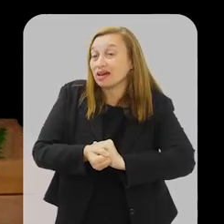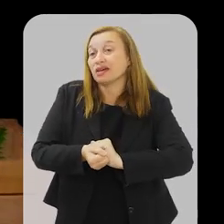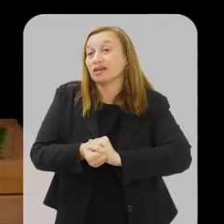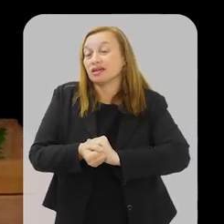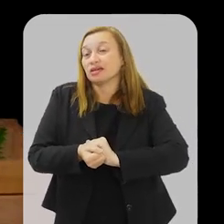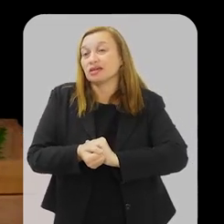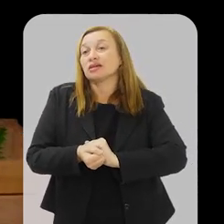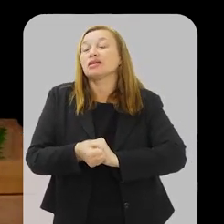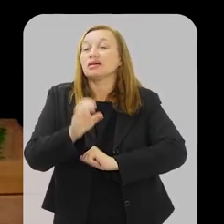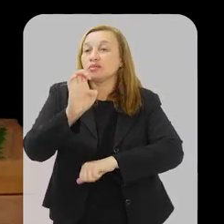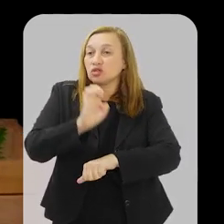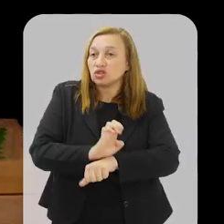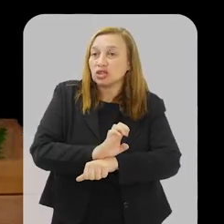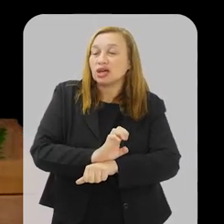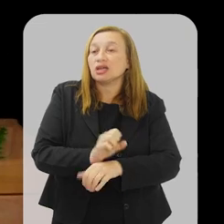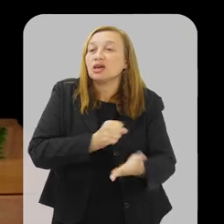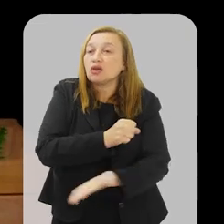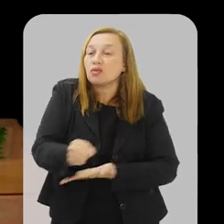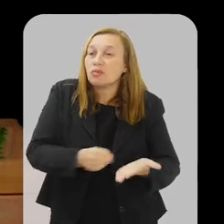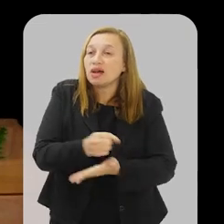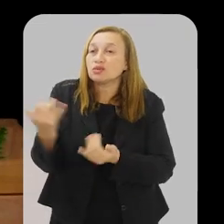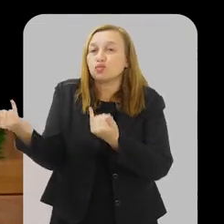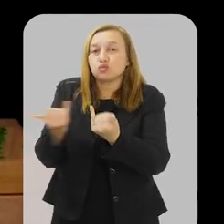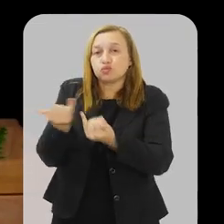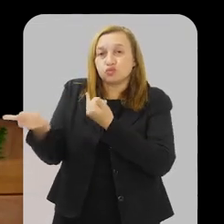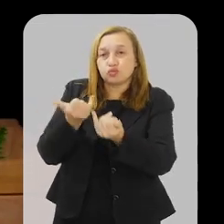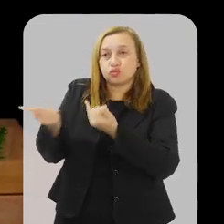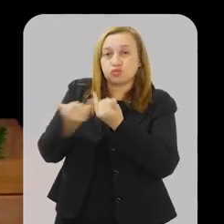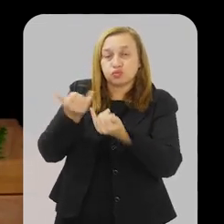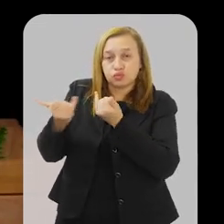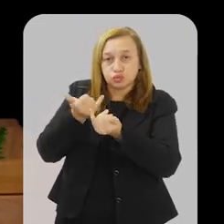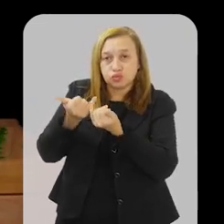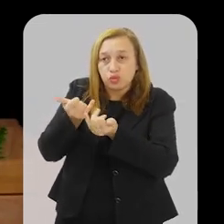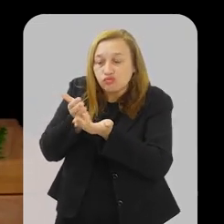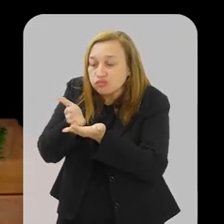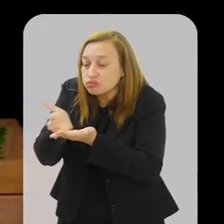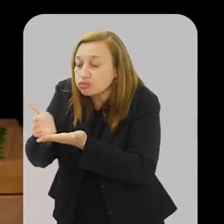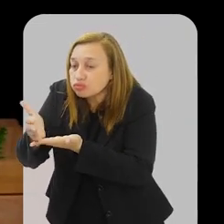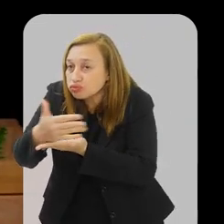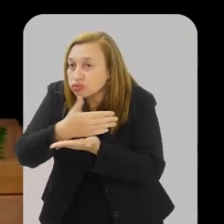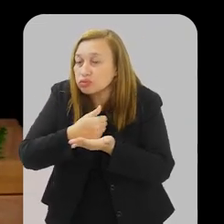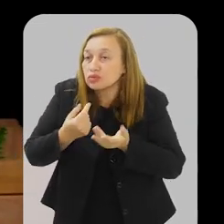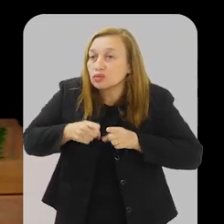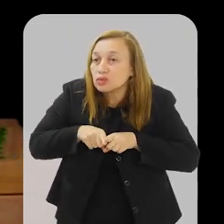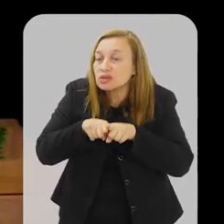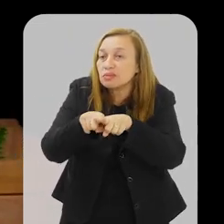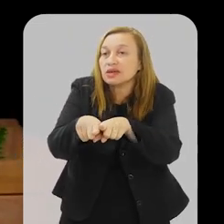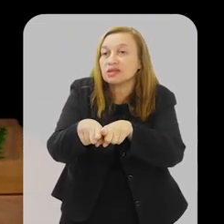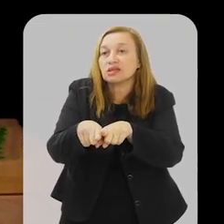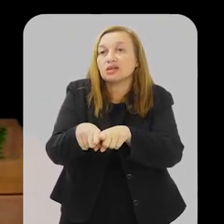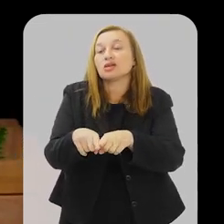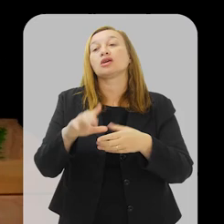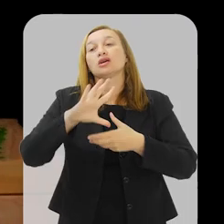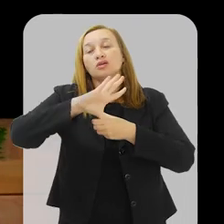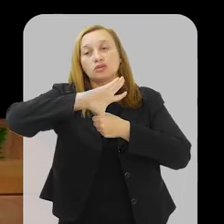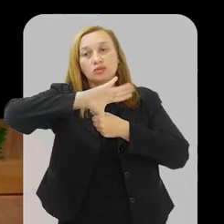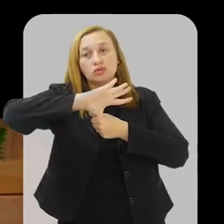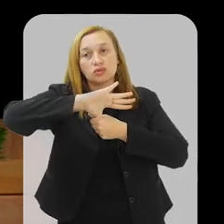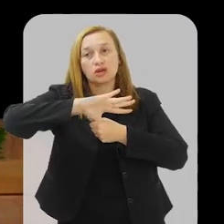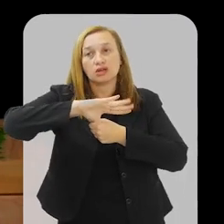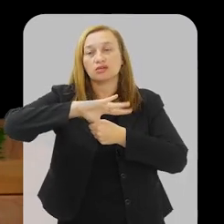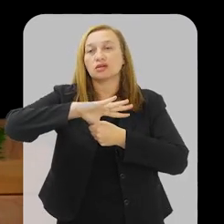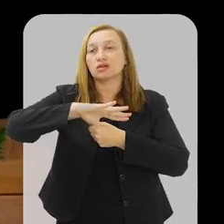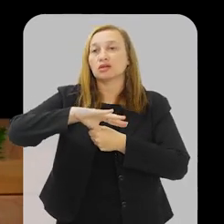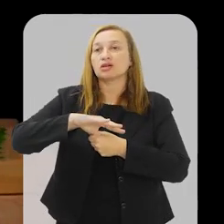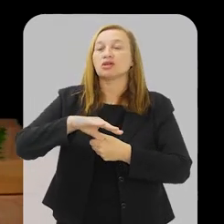eh fomento para o nosso Estado e com base diante das informações que estaremos nesta grande